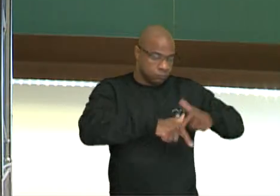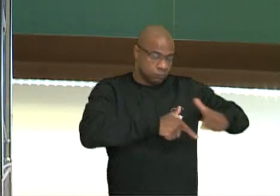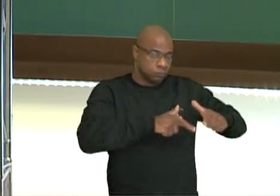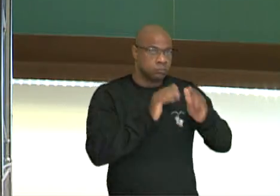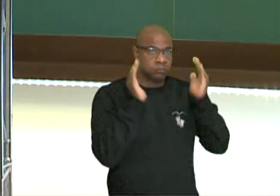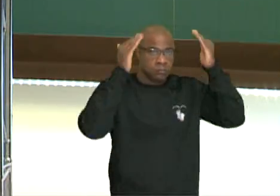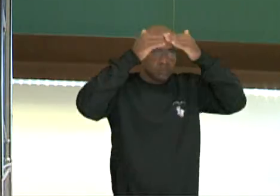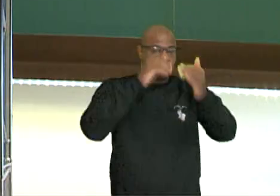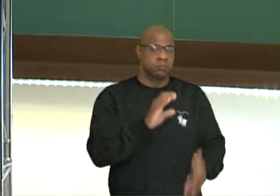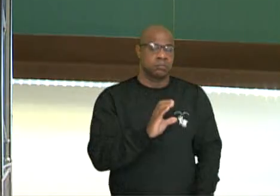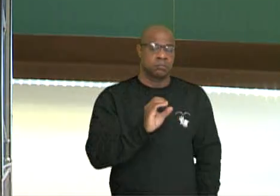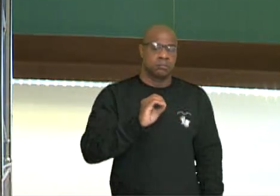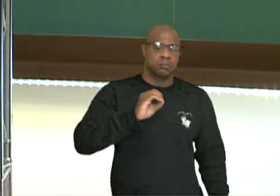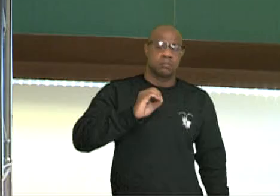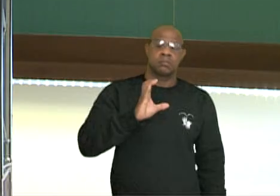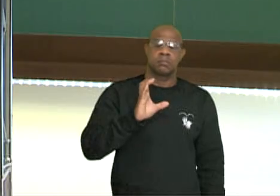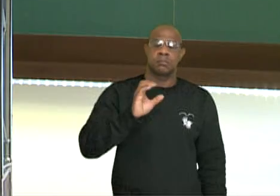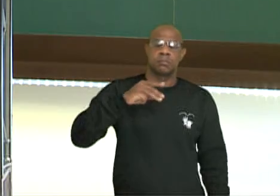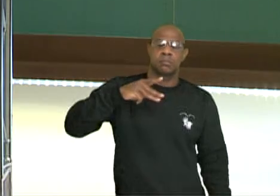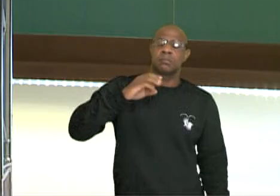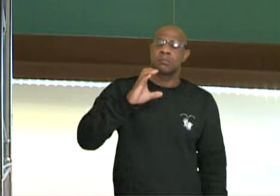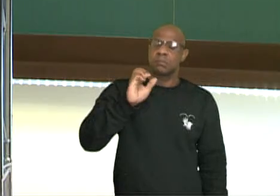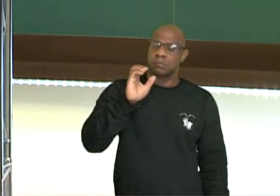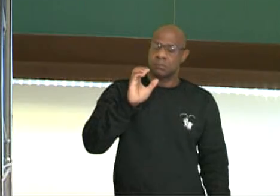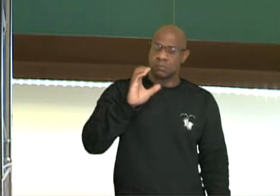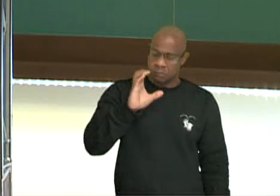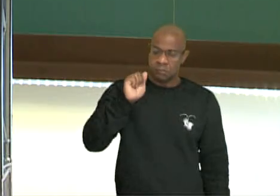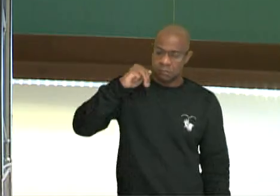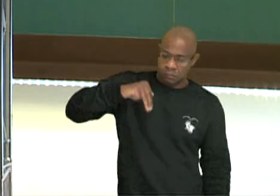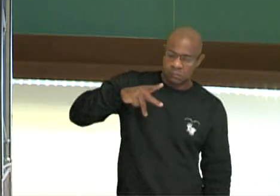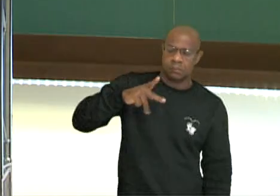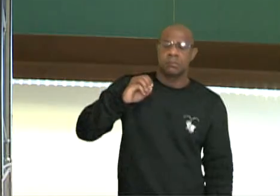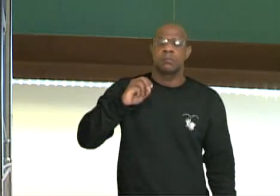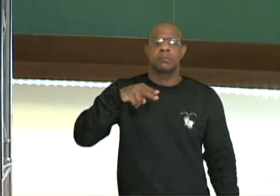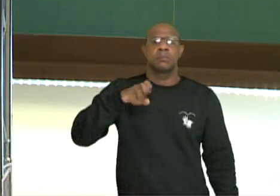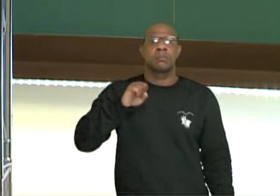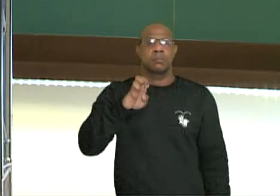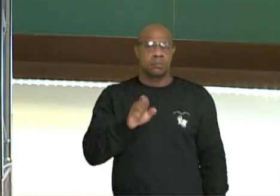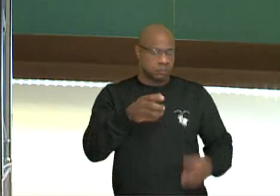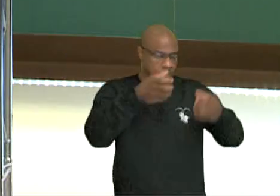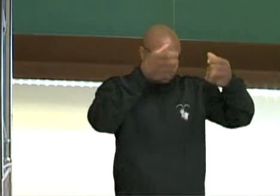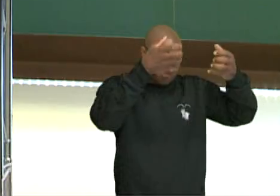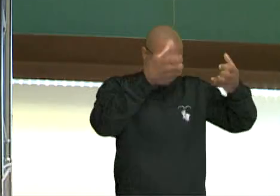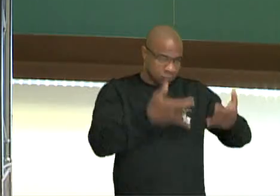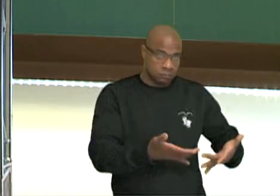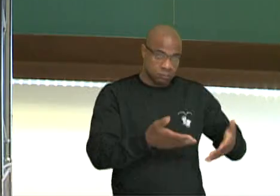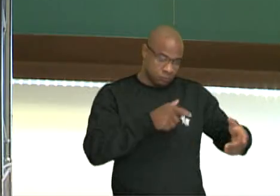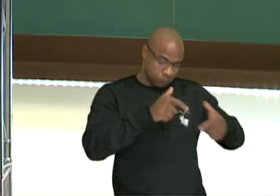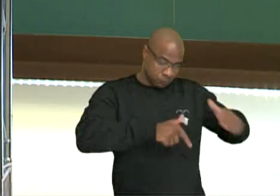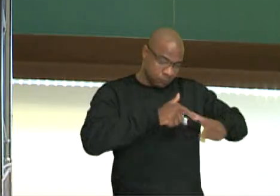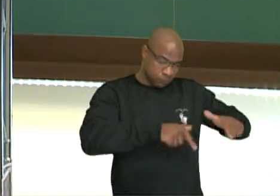já no modo industrial capitalista, a gente vai ter o capitalista, o dono da indústria ali,